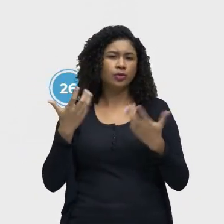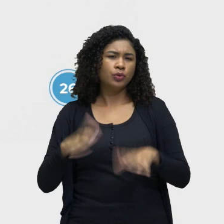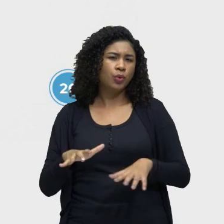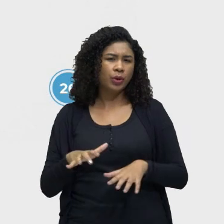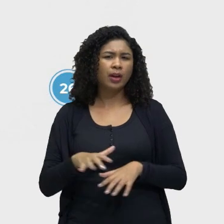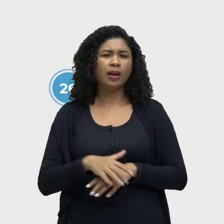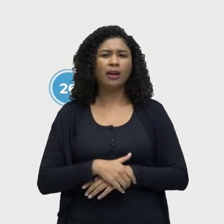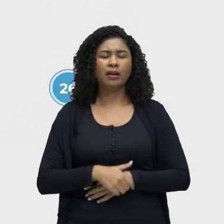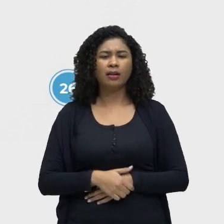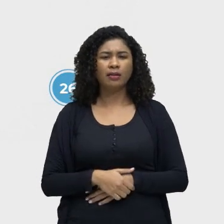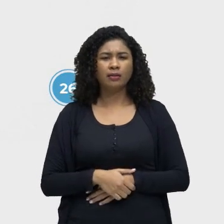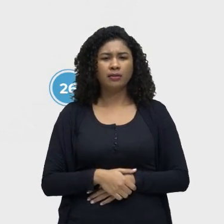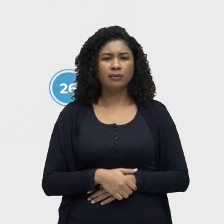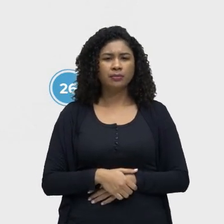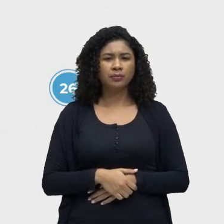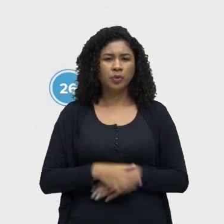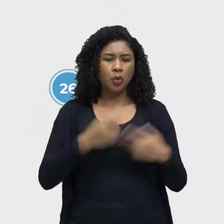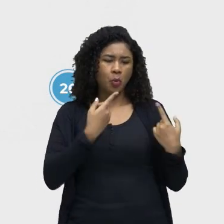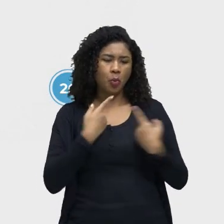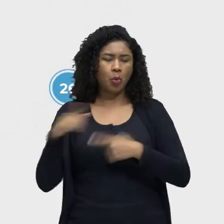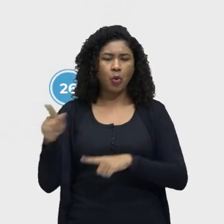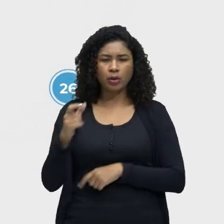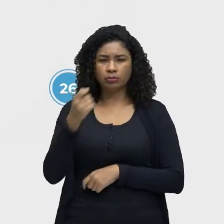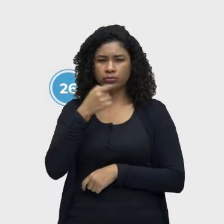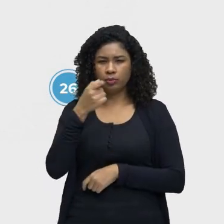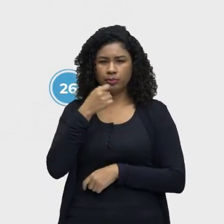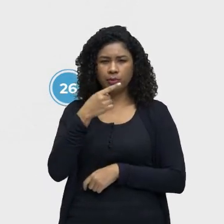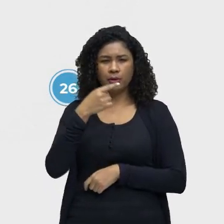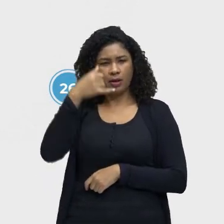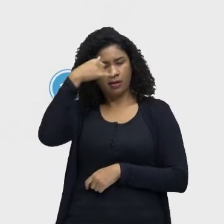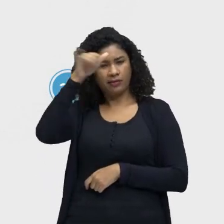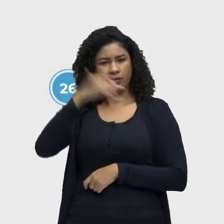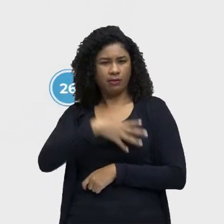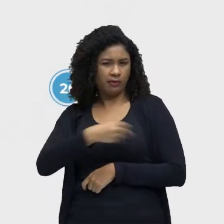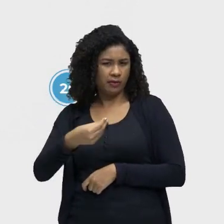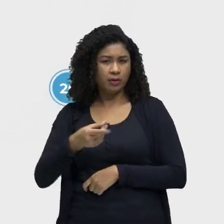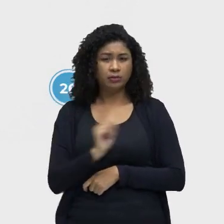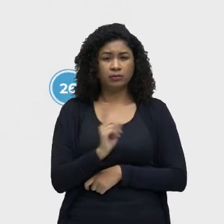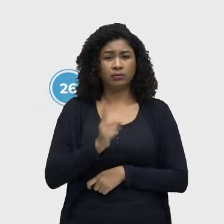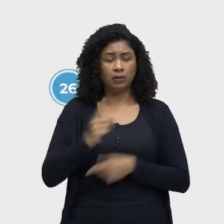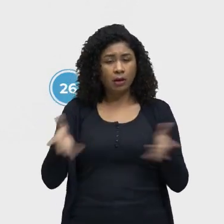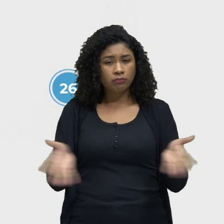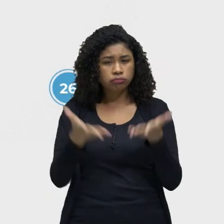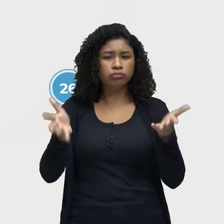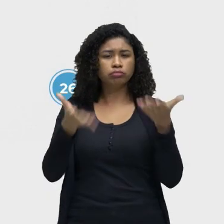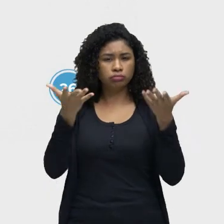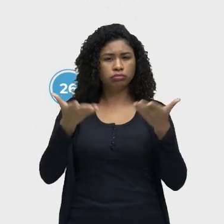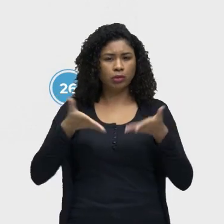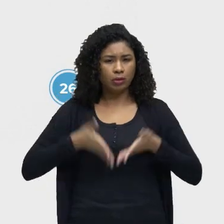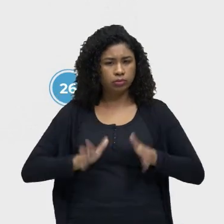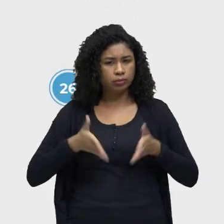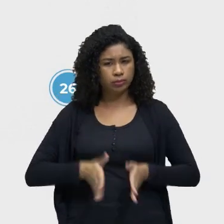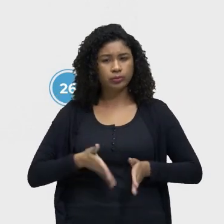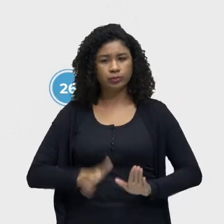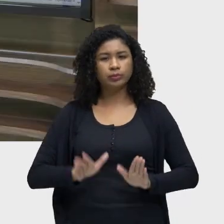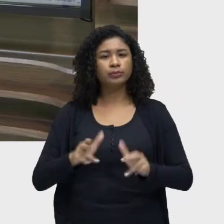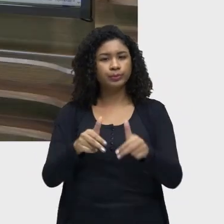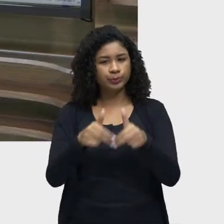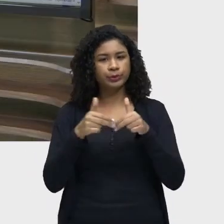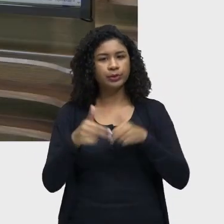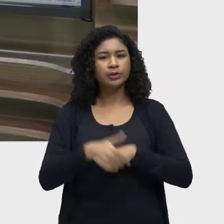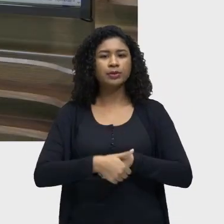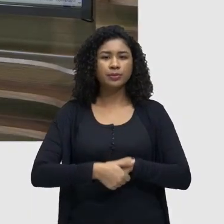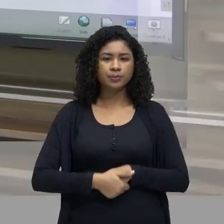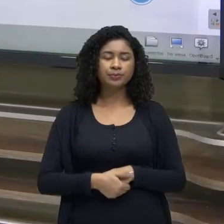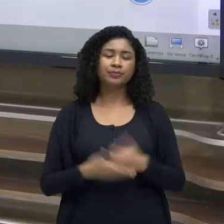métodos contraceptivos, porque ele, na verdade, ele está instigando o aumento da taxa de natalidade.